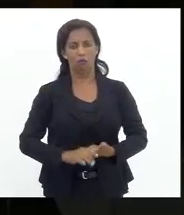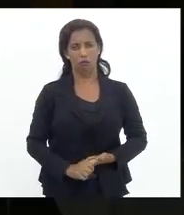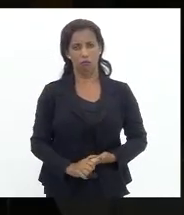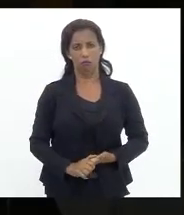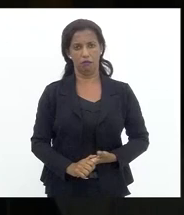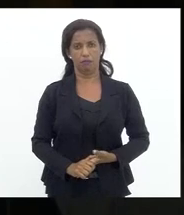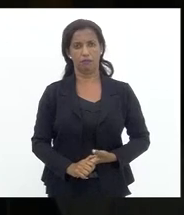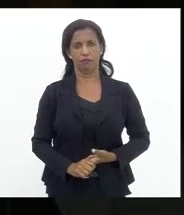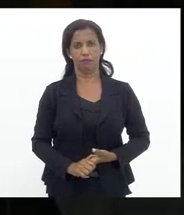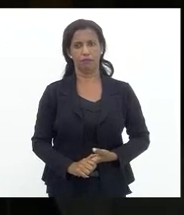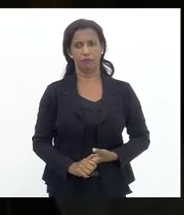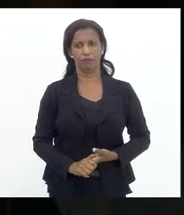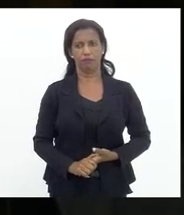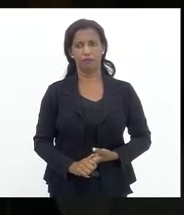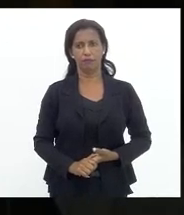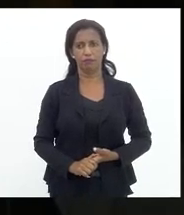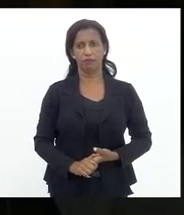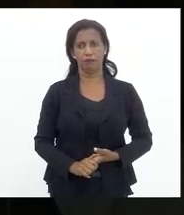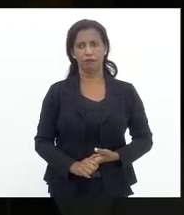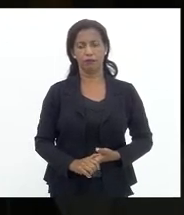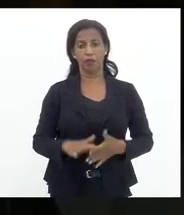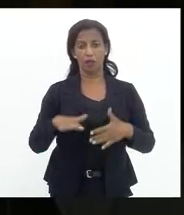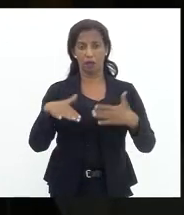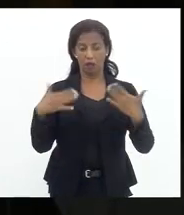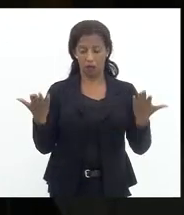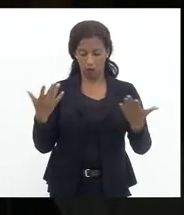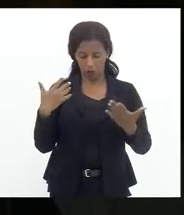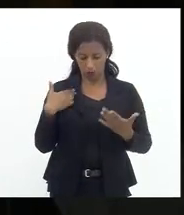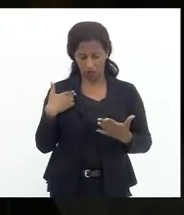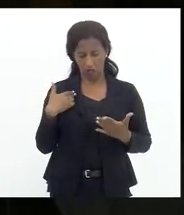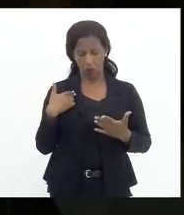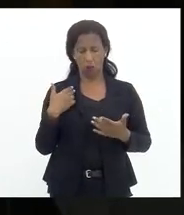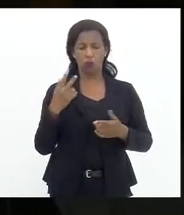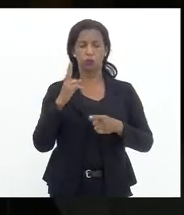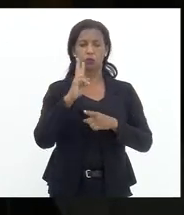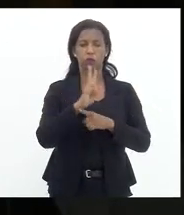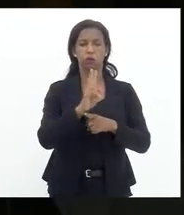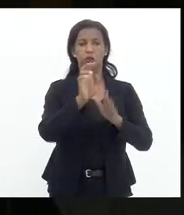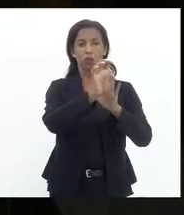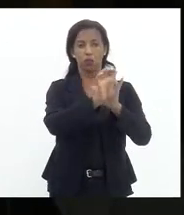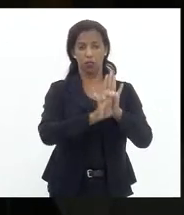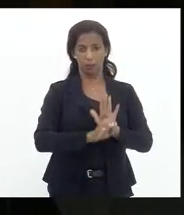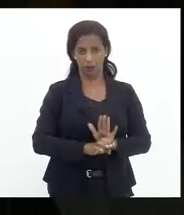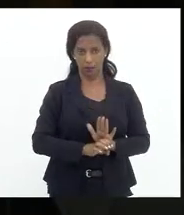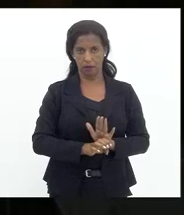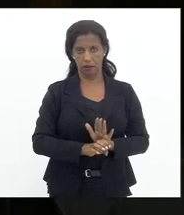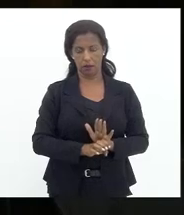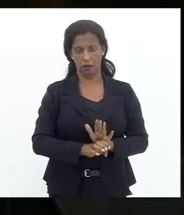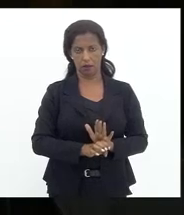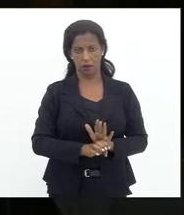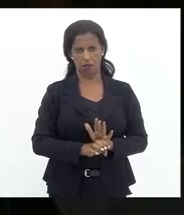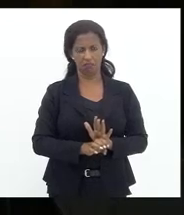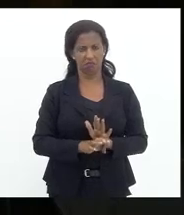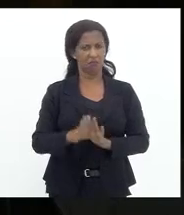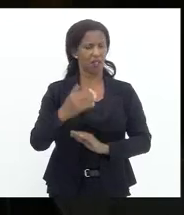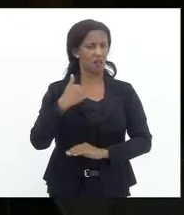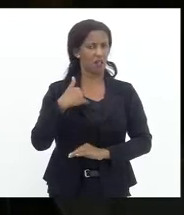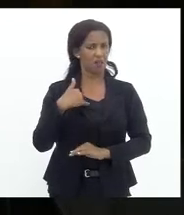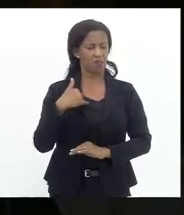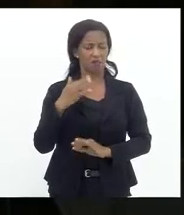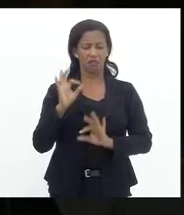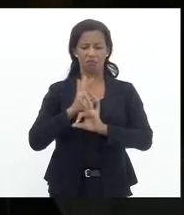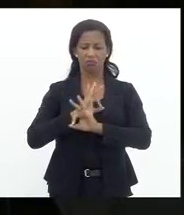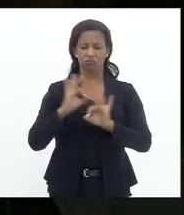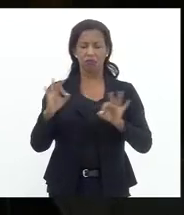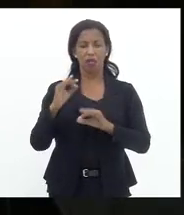Então, eu defendo essa emenda, ao meu ver, primorosa do senador